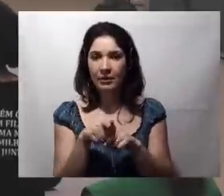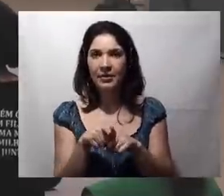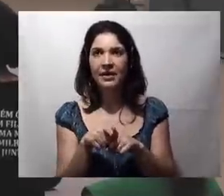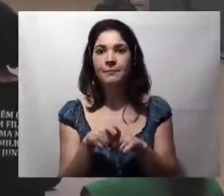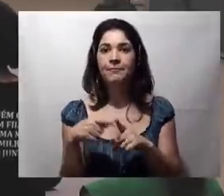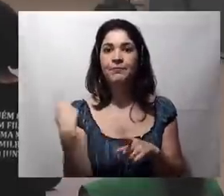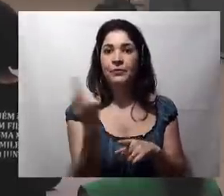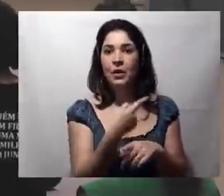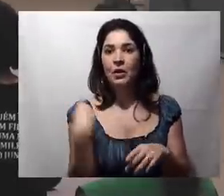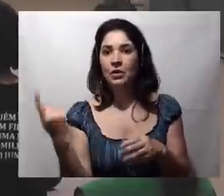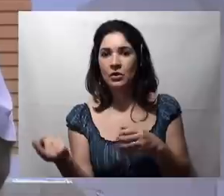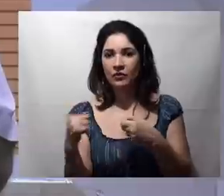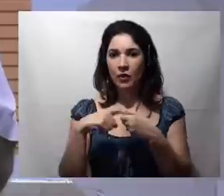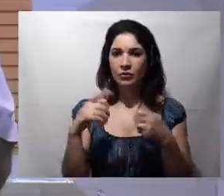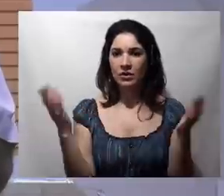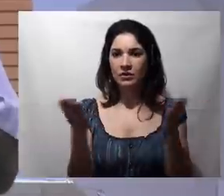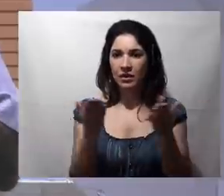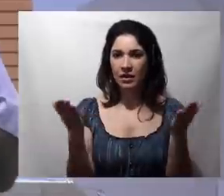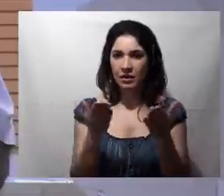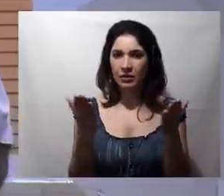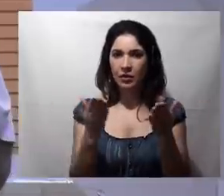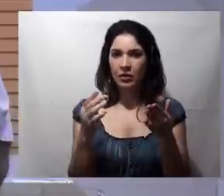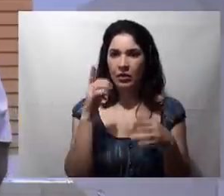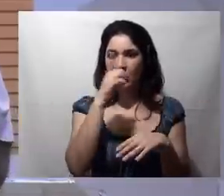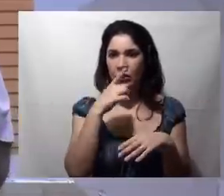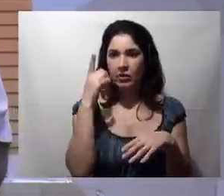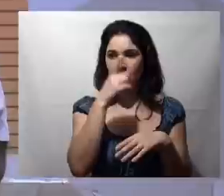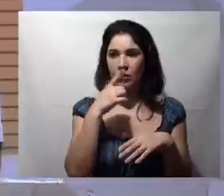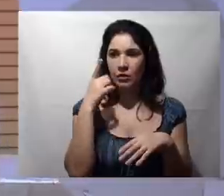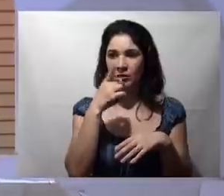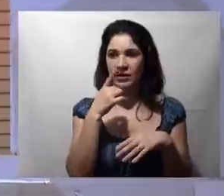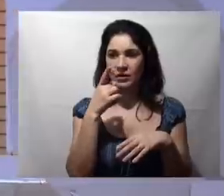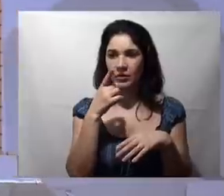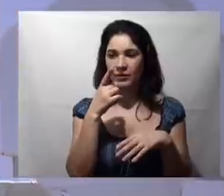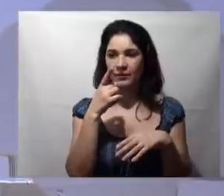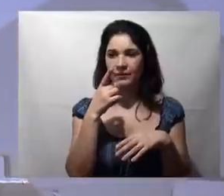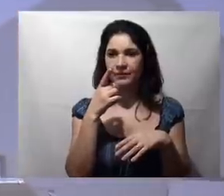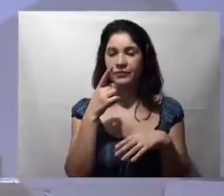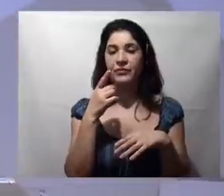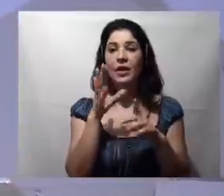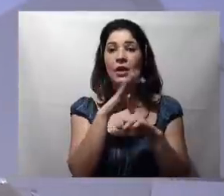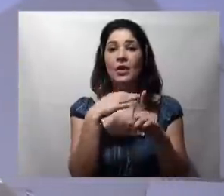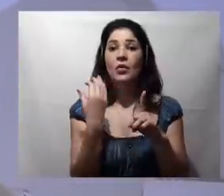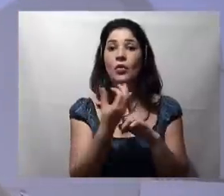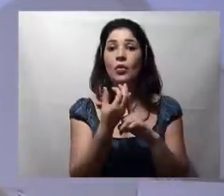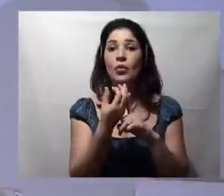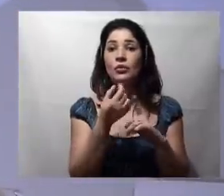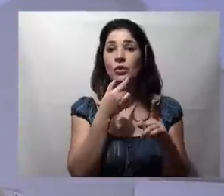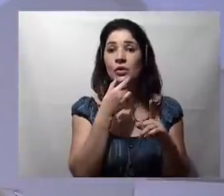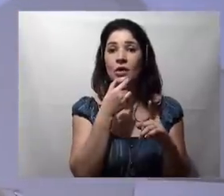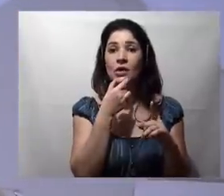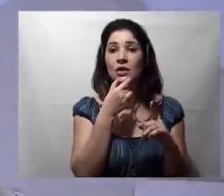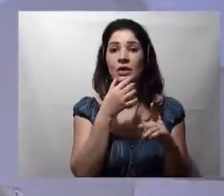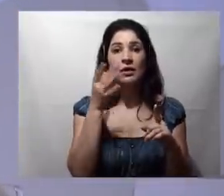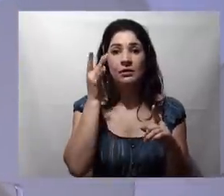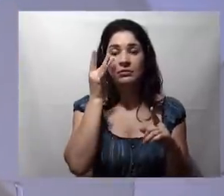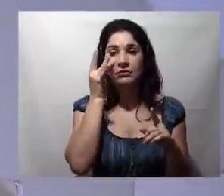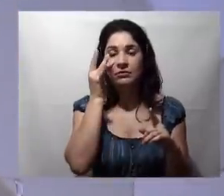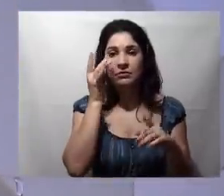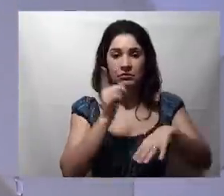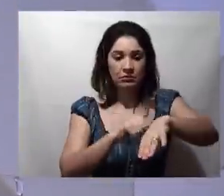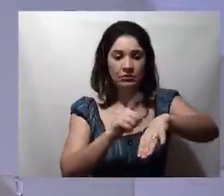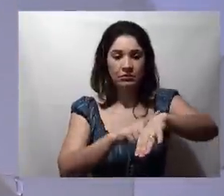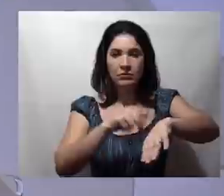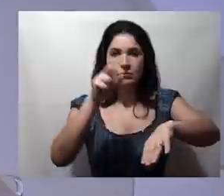nós estamos voltando agora esse domingo o service lindo luxo culto em inglês presencial você quiser